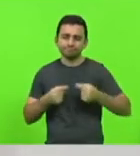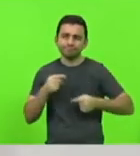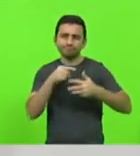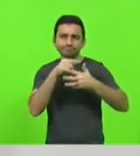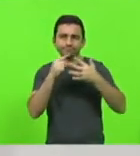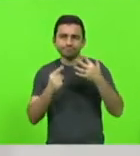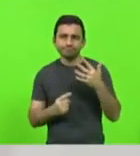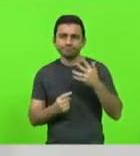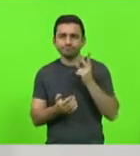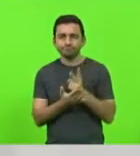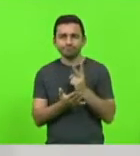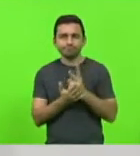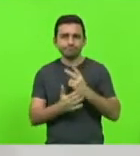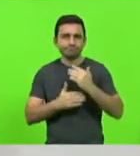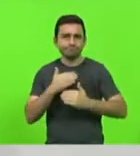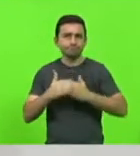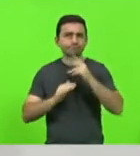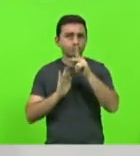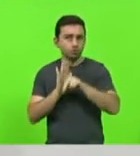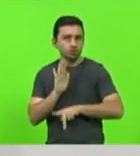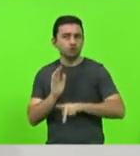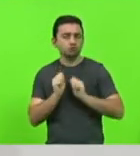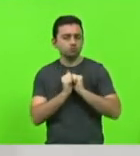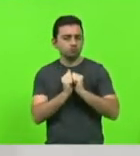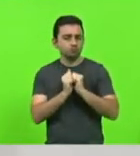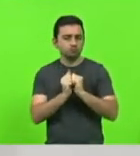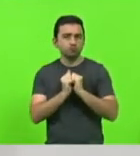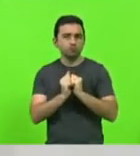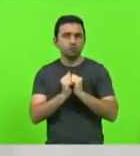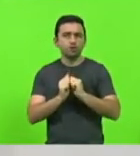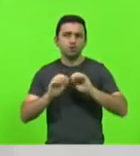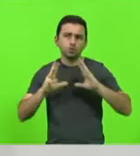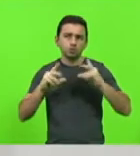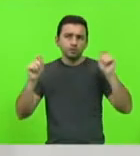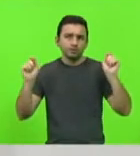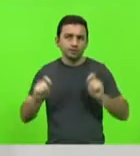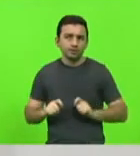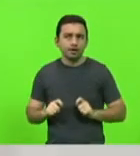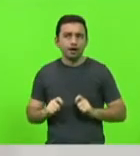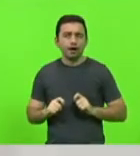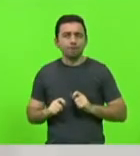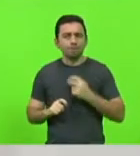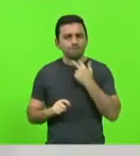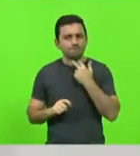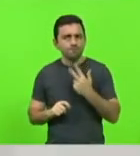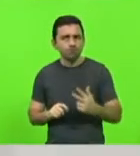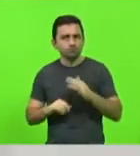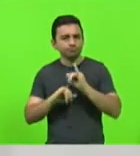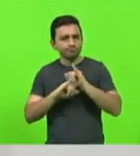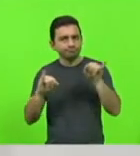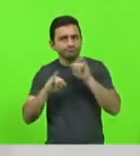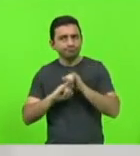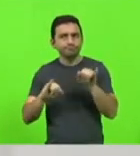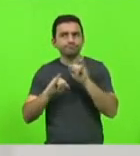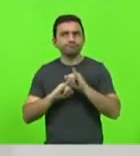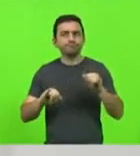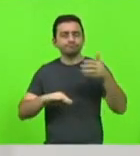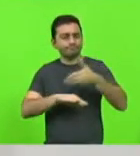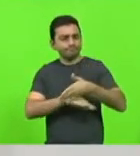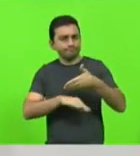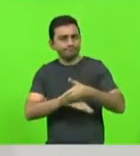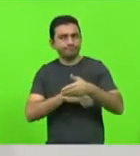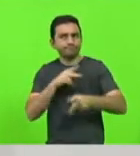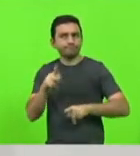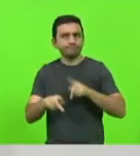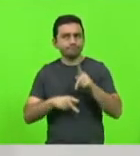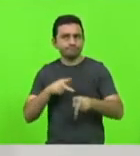a construção de um projeto coletivo, onde todos tivéssemos vez e voz, embasado na participação popular, junto